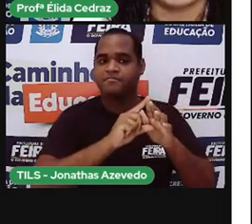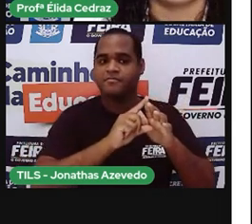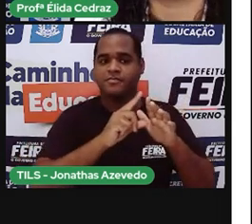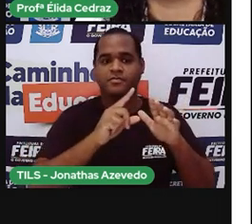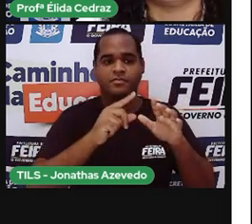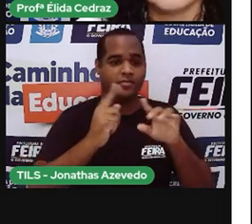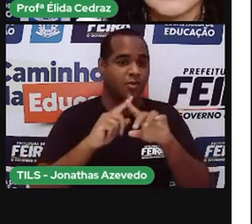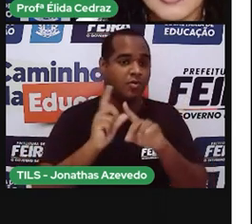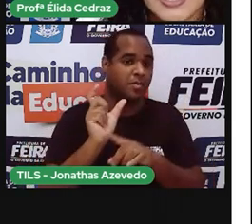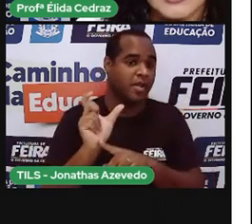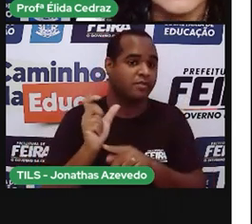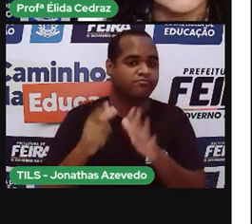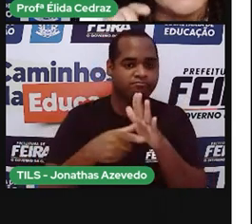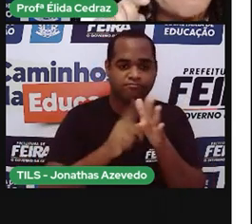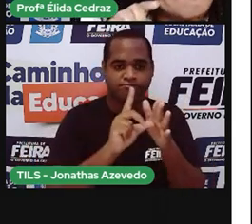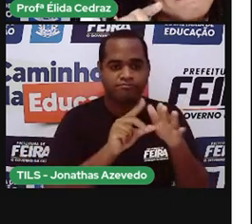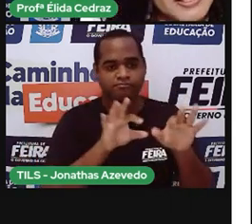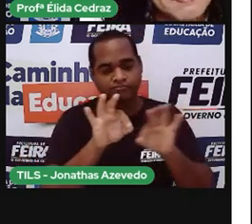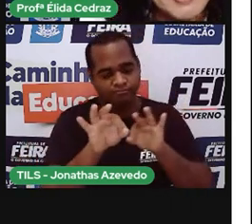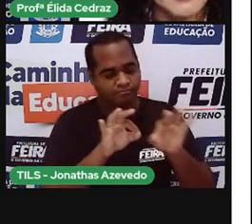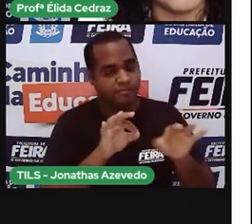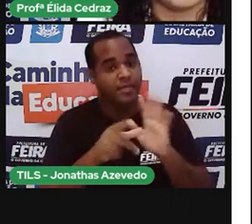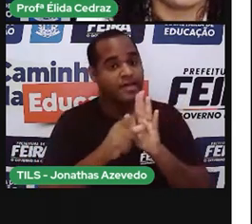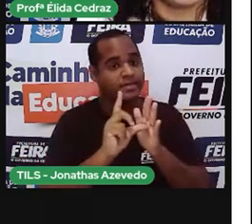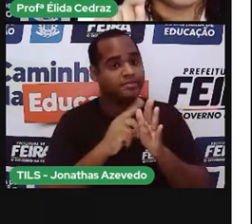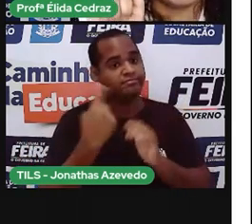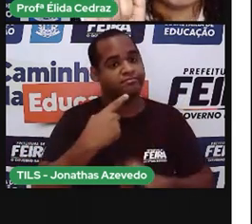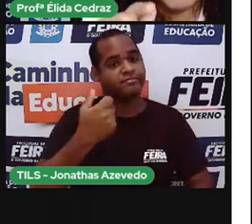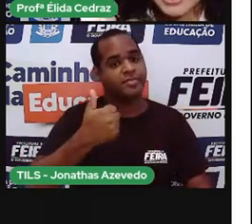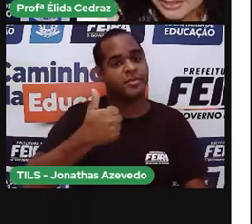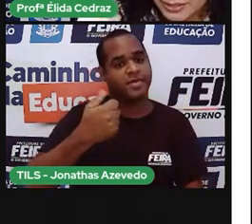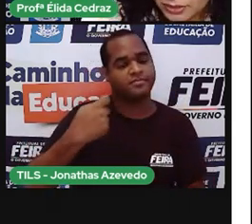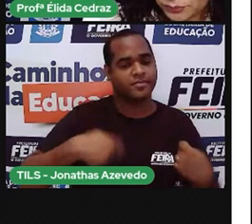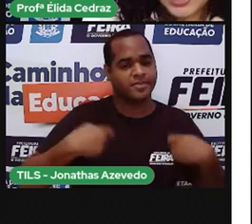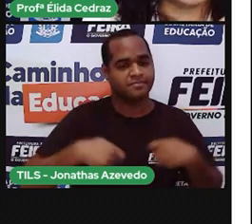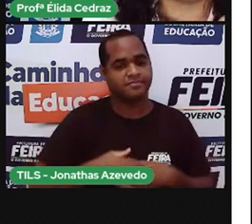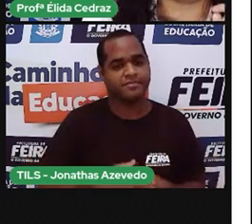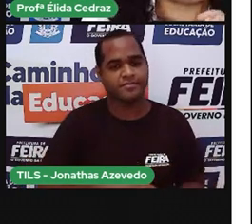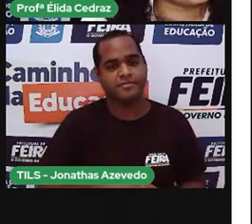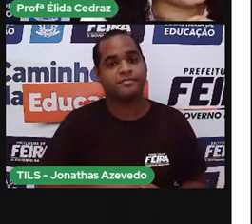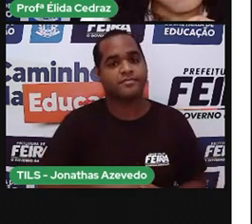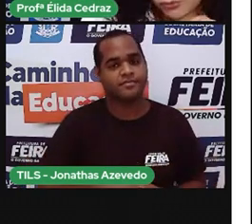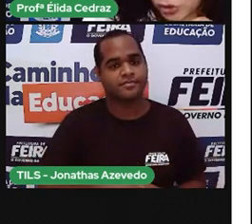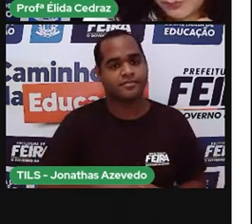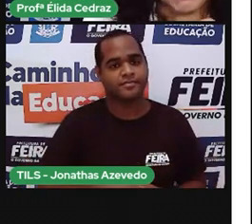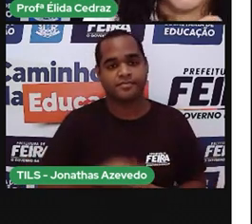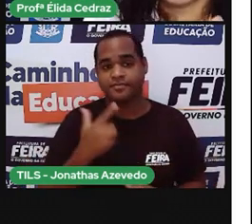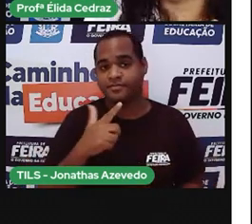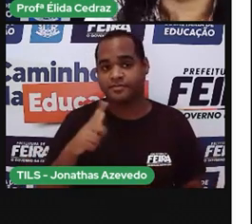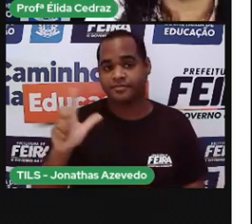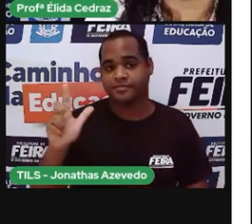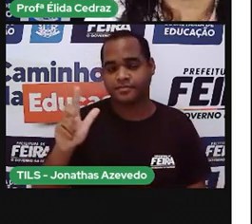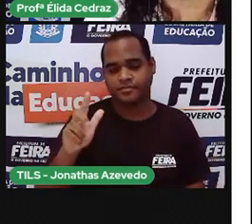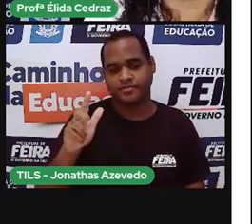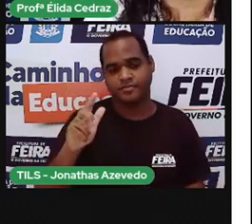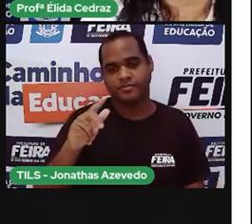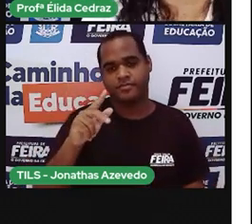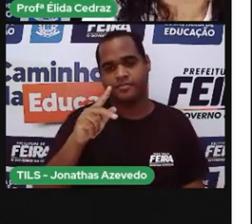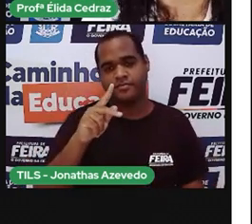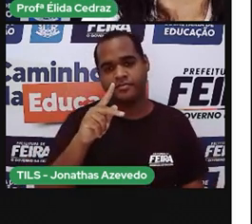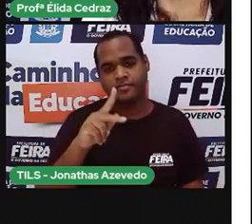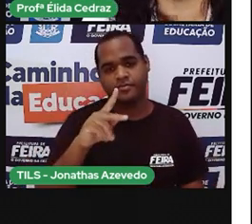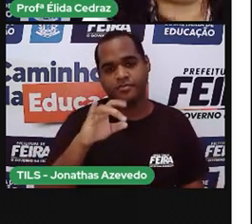então essa palavra vai ser escrita primeiro pianinho Então logo depois de pianinho